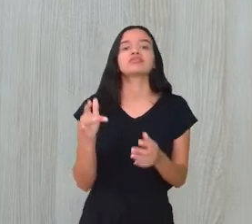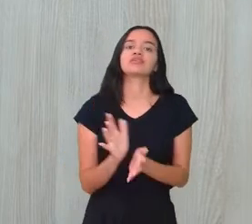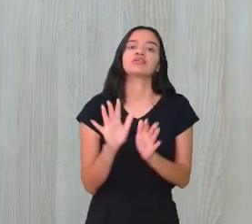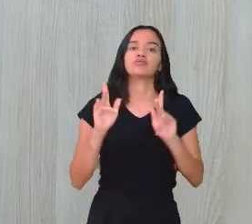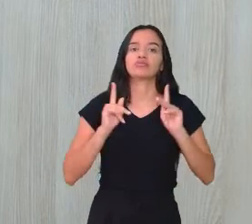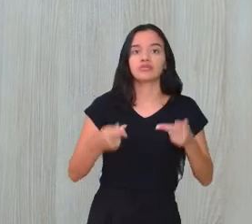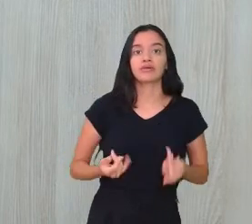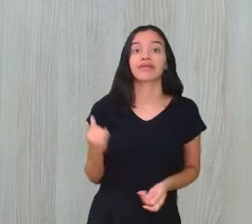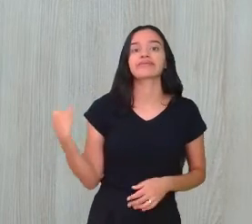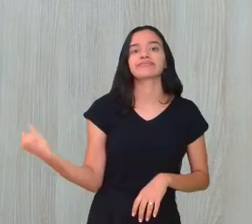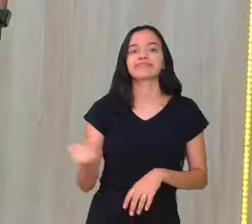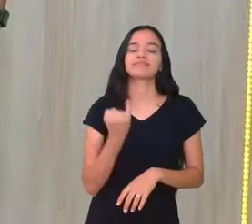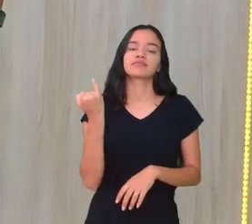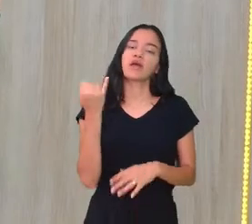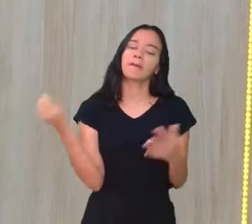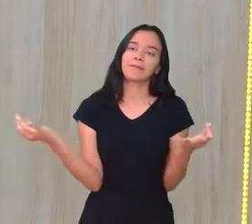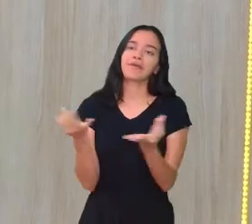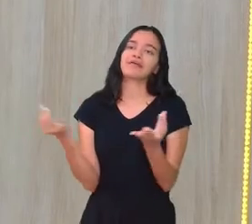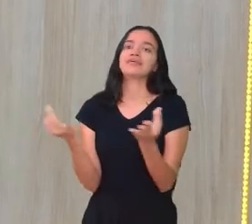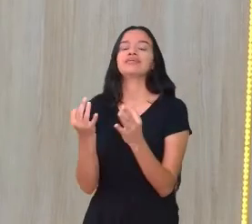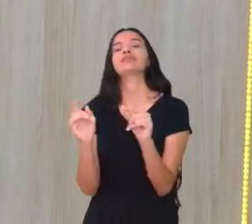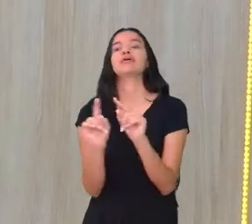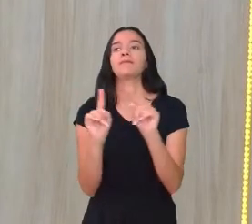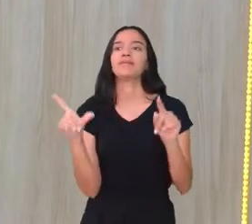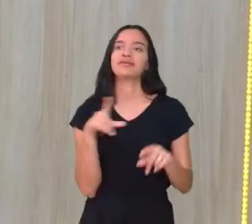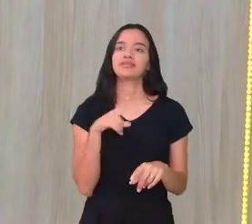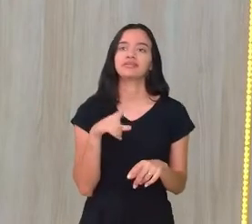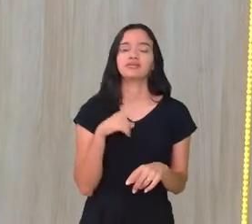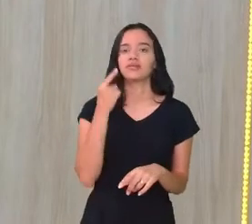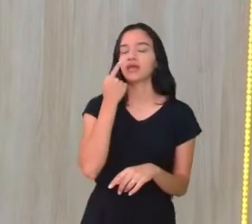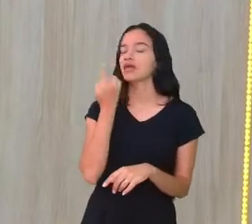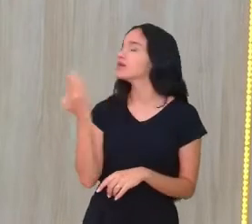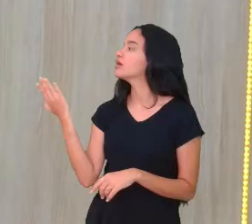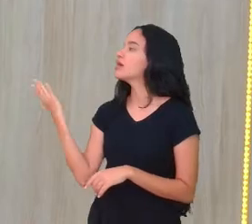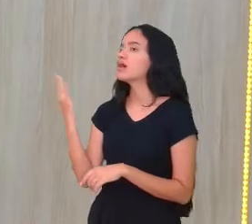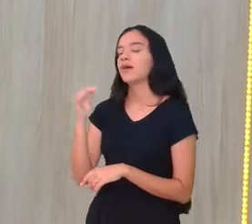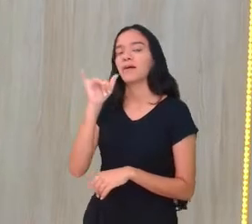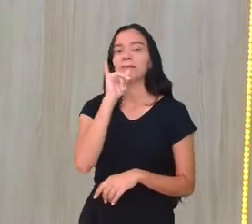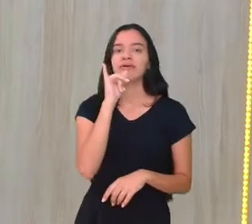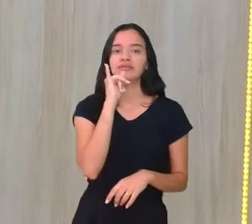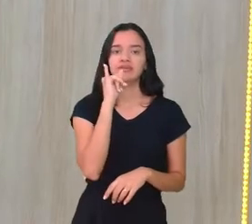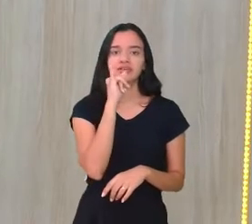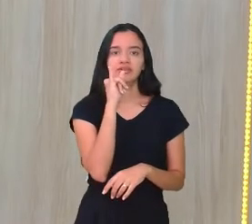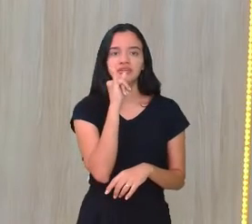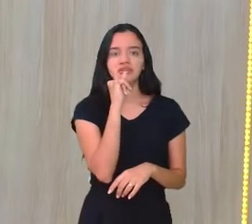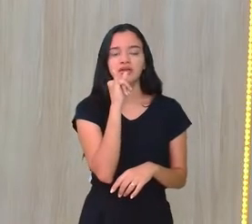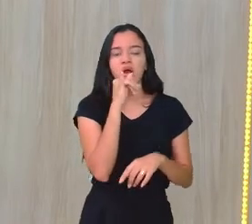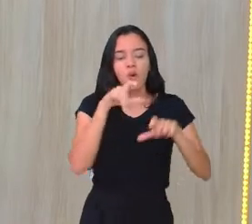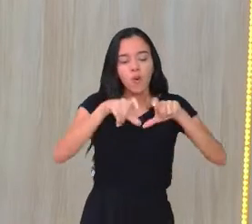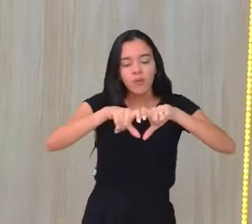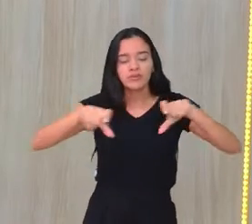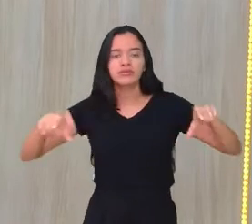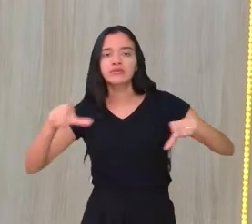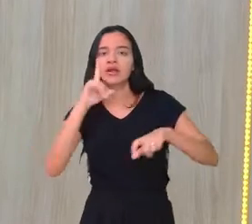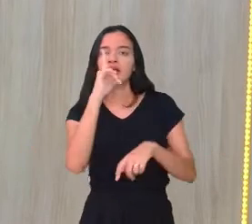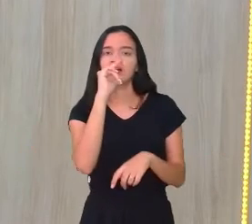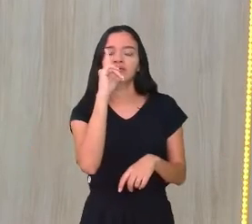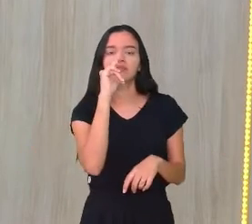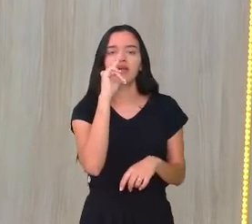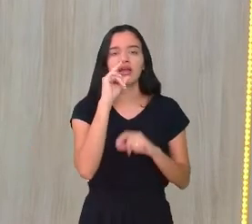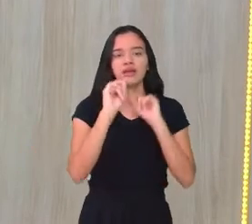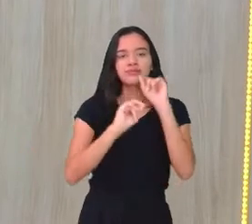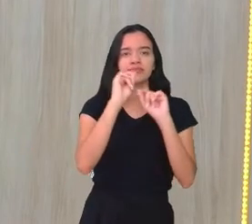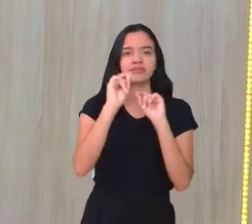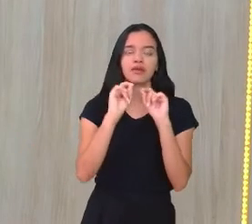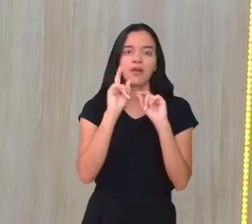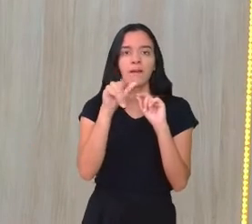isso? Perfeito, mas tem uma questão aí também, ó. Porque, por exemplo, o saneamento básico, ele está muito ligado